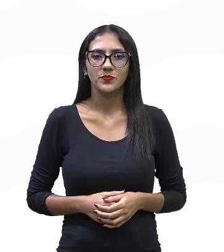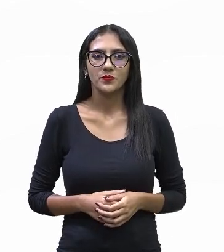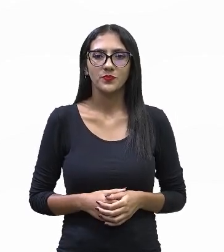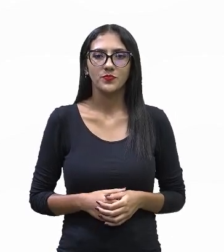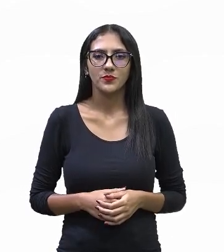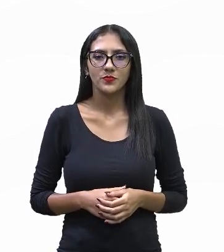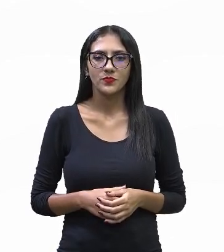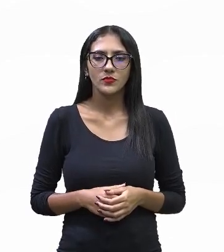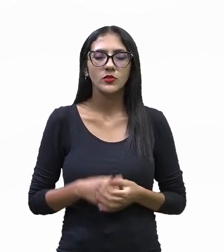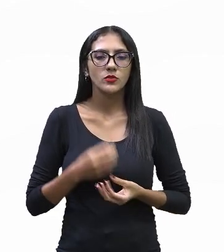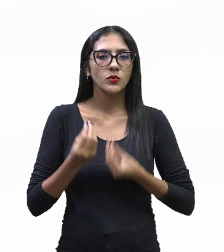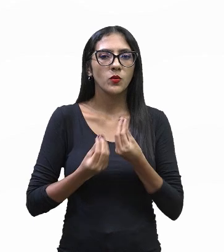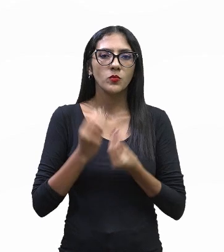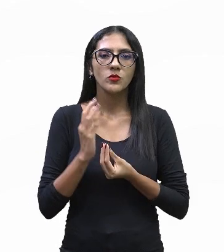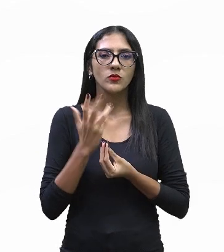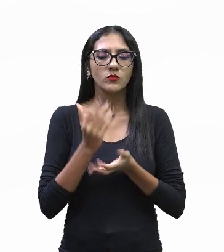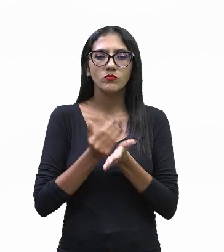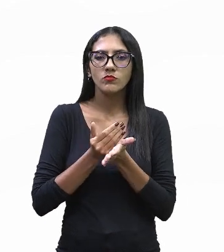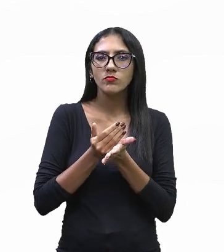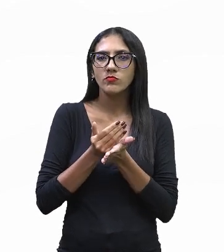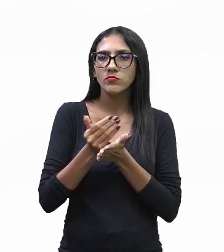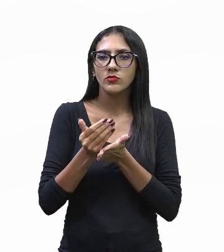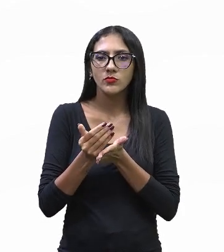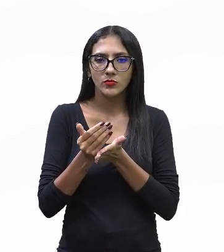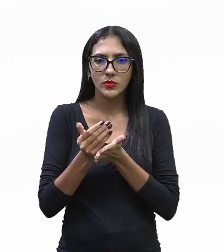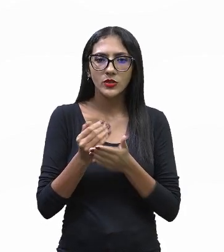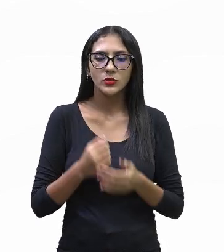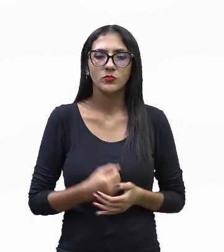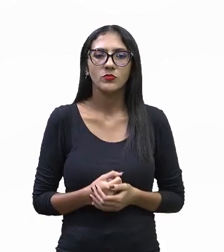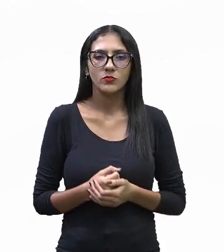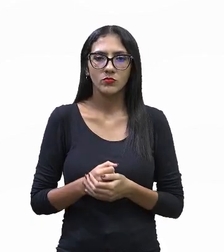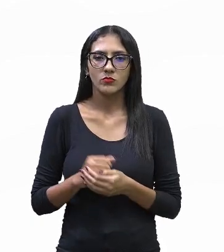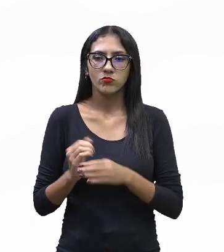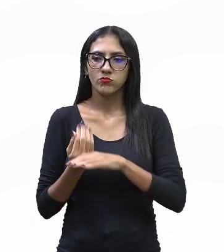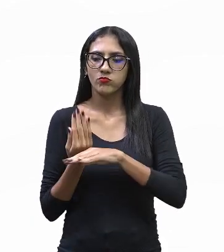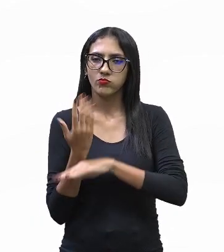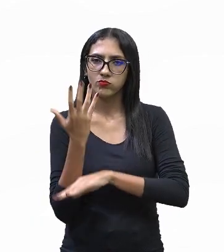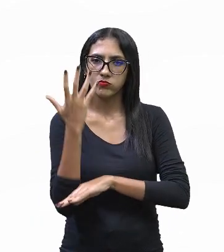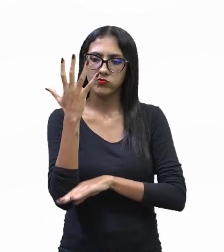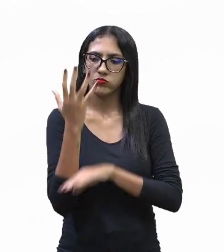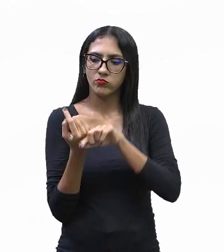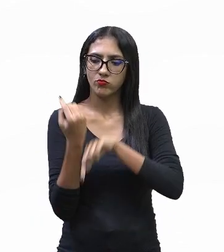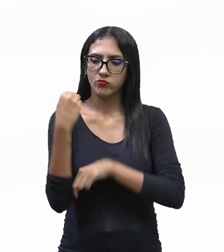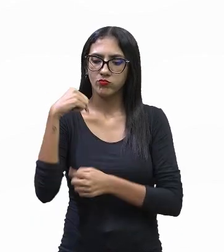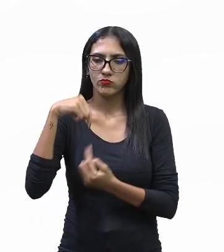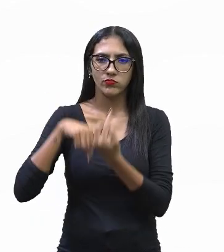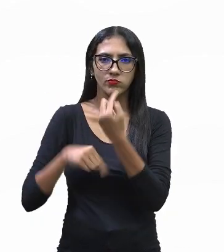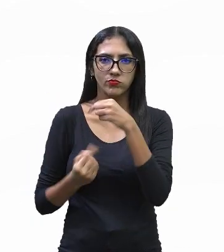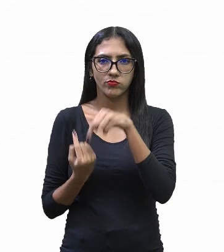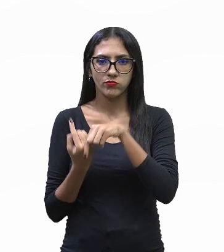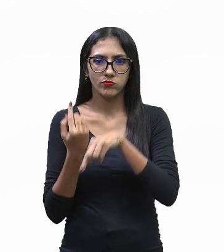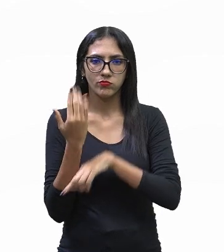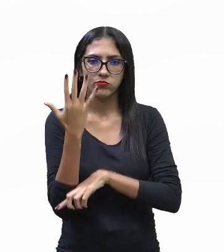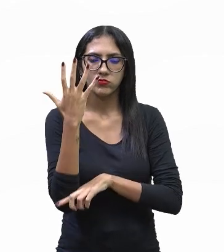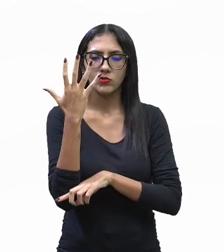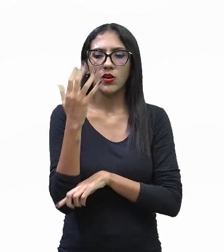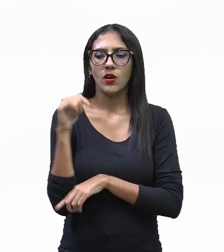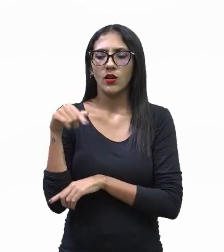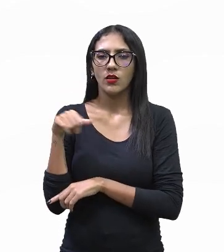inicia o processo, por exemplo, ali na fotossíntese, né? Lembrando que a fotossíntese é esse processo